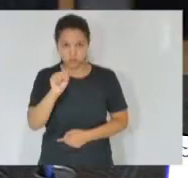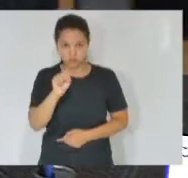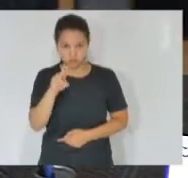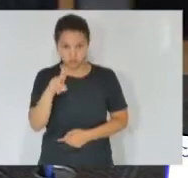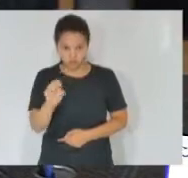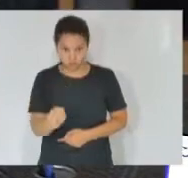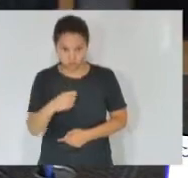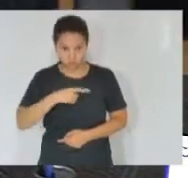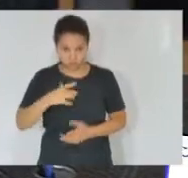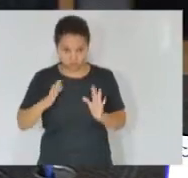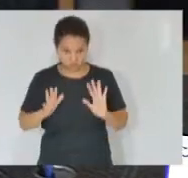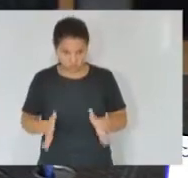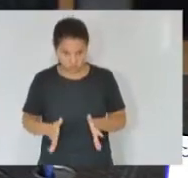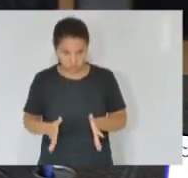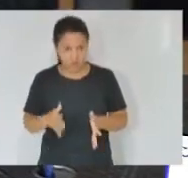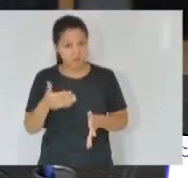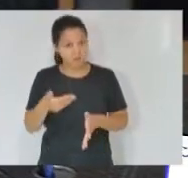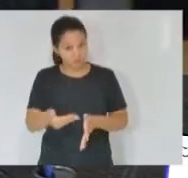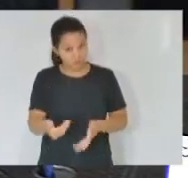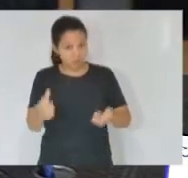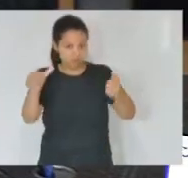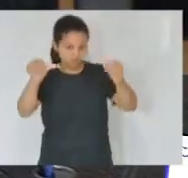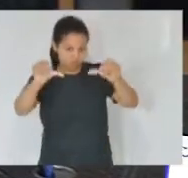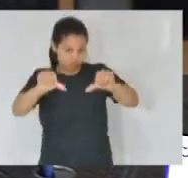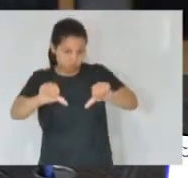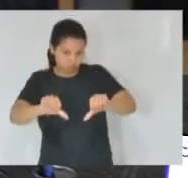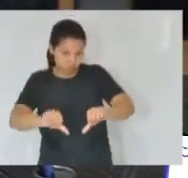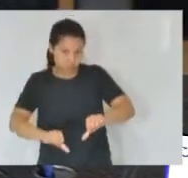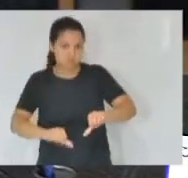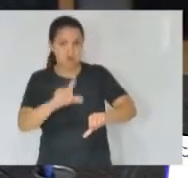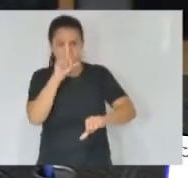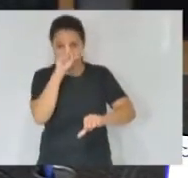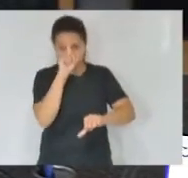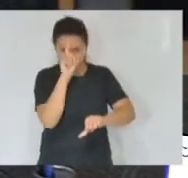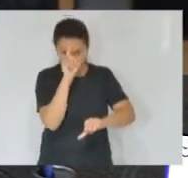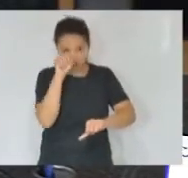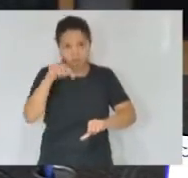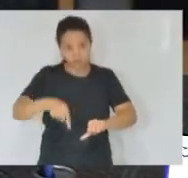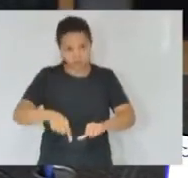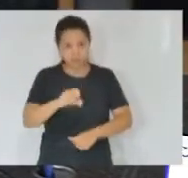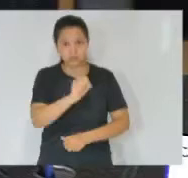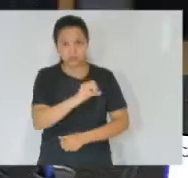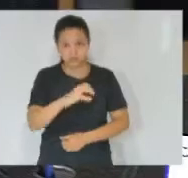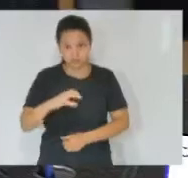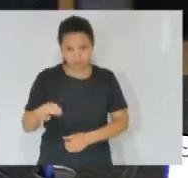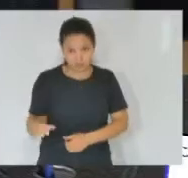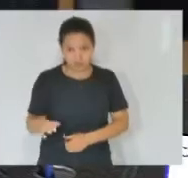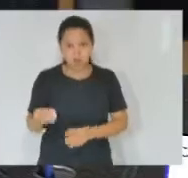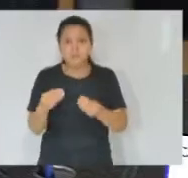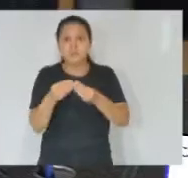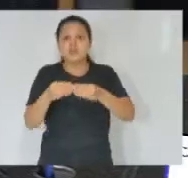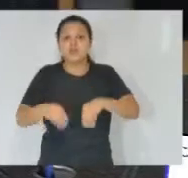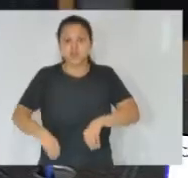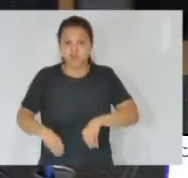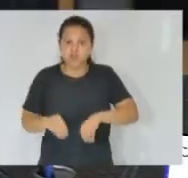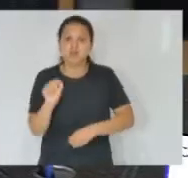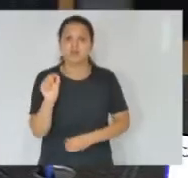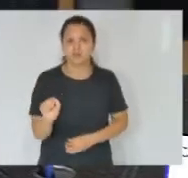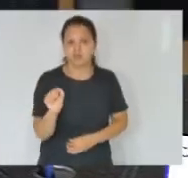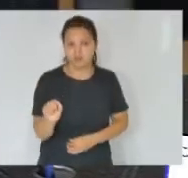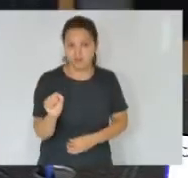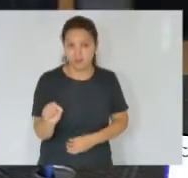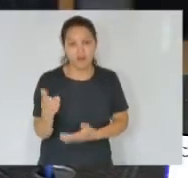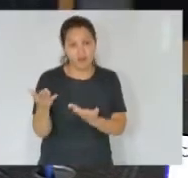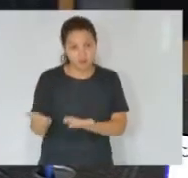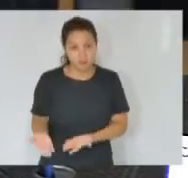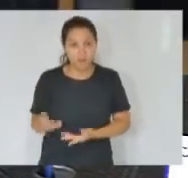falência da grande maioria dos grandes hospitais de Santa Catarina, e quem vai pagar essa conta, quem vai sofrer, é o